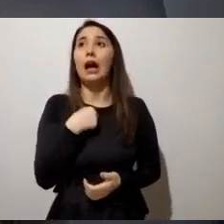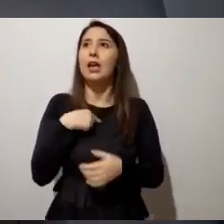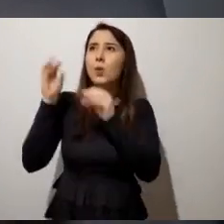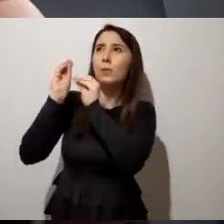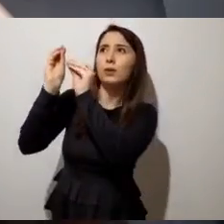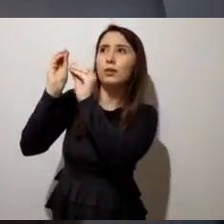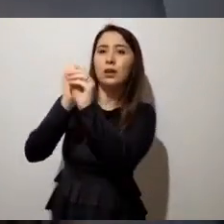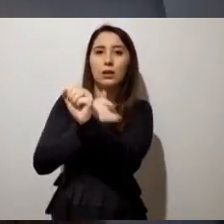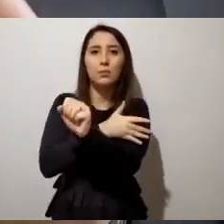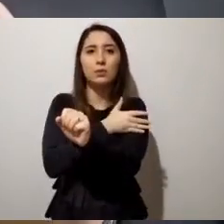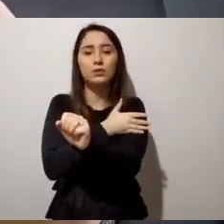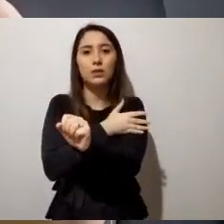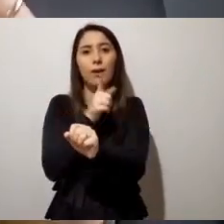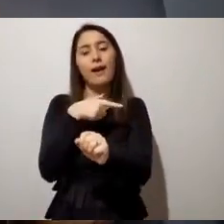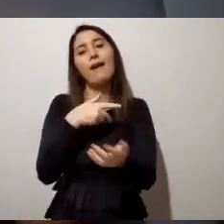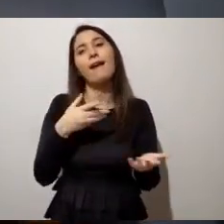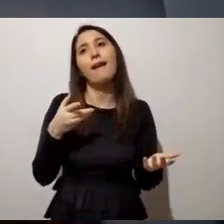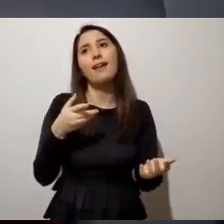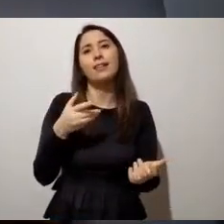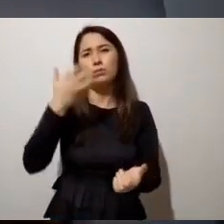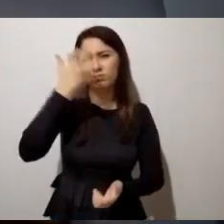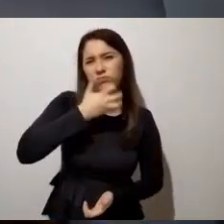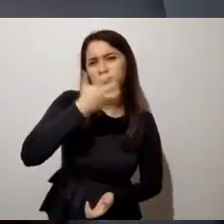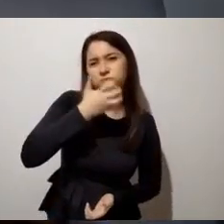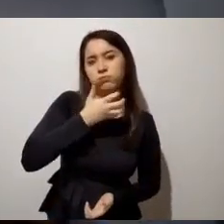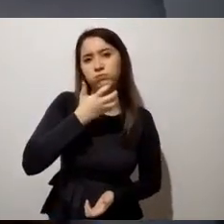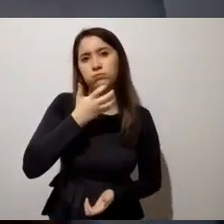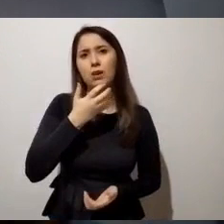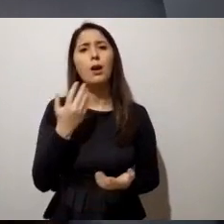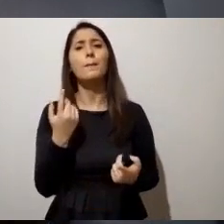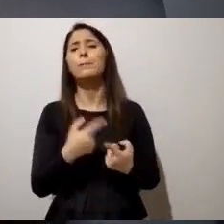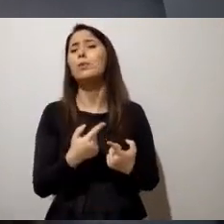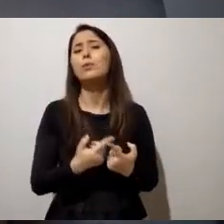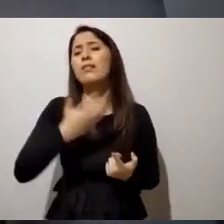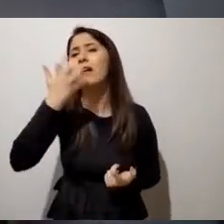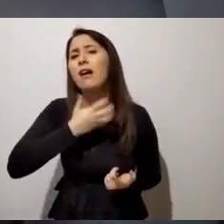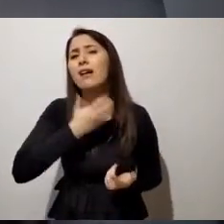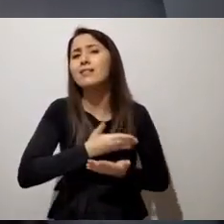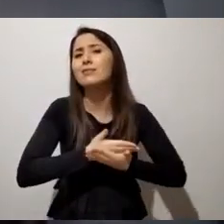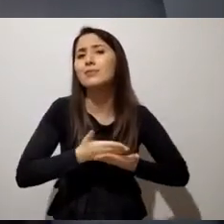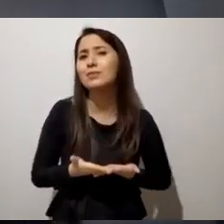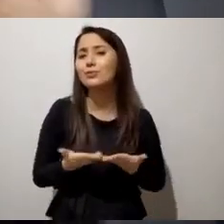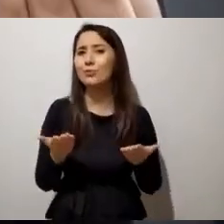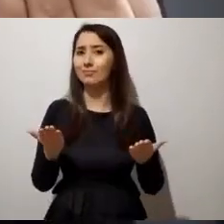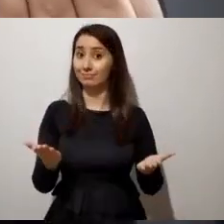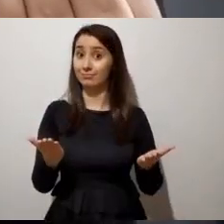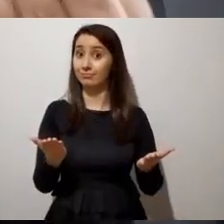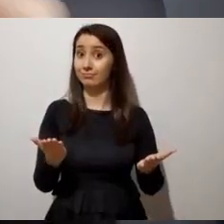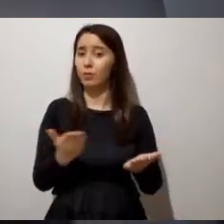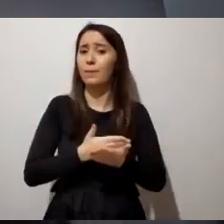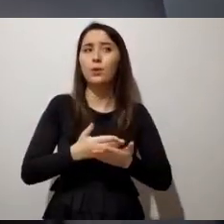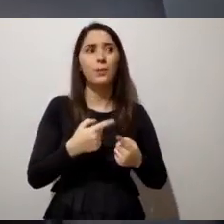emoção inicial raiva. Mas o que está por trás dessa raiva? Será que é uma